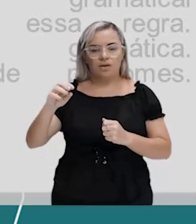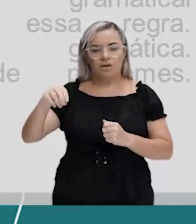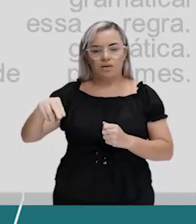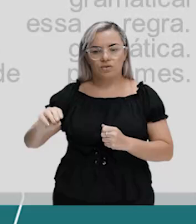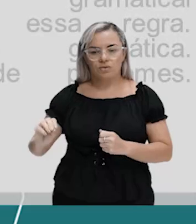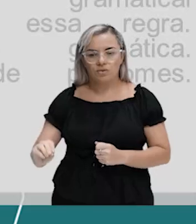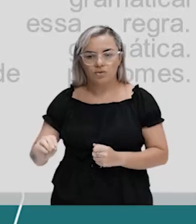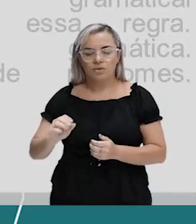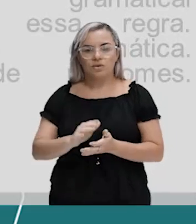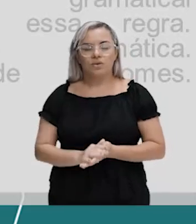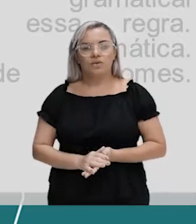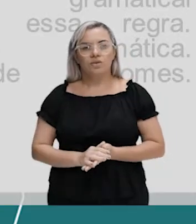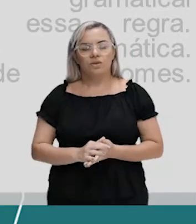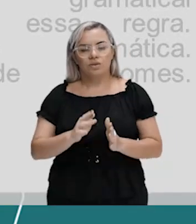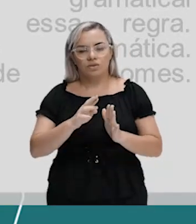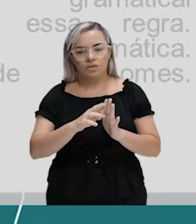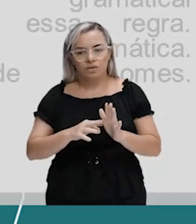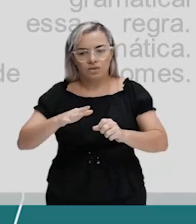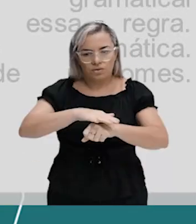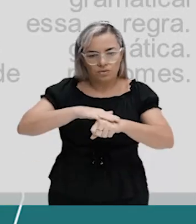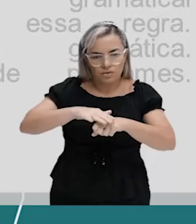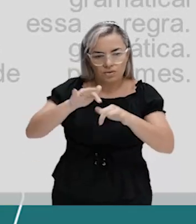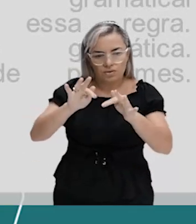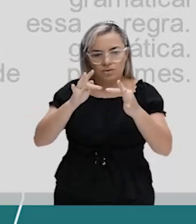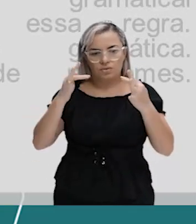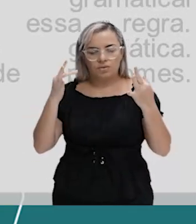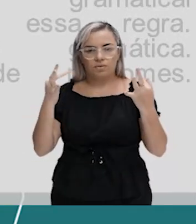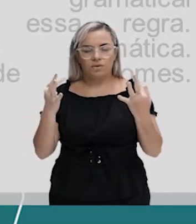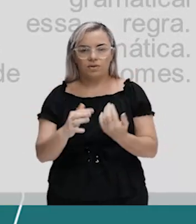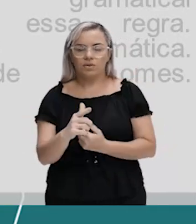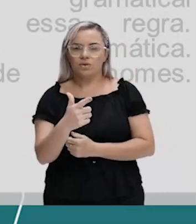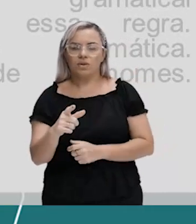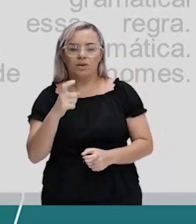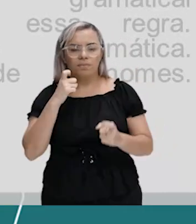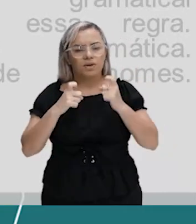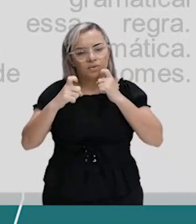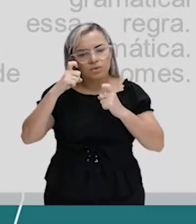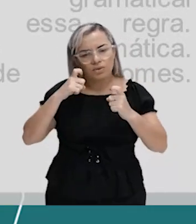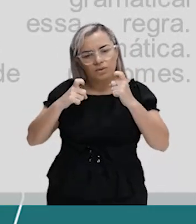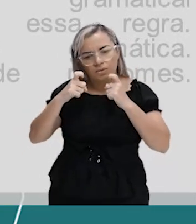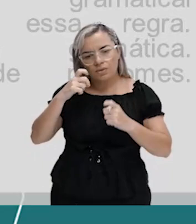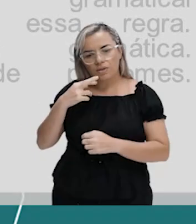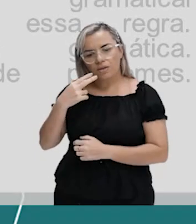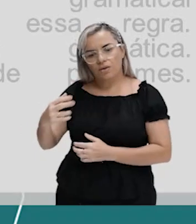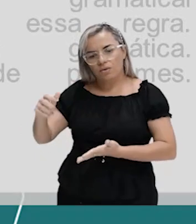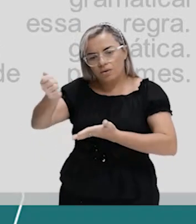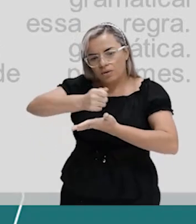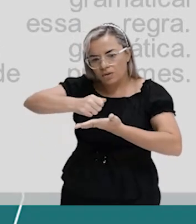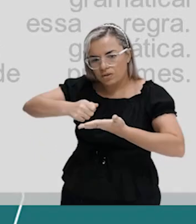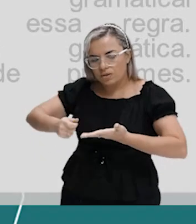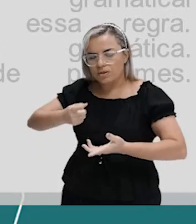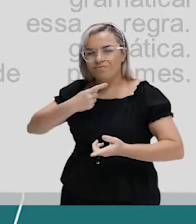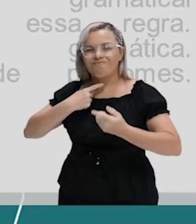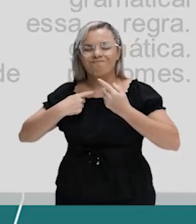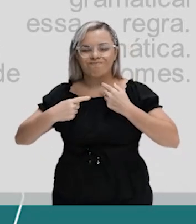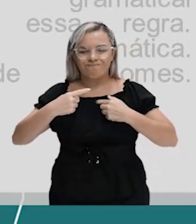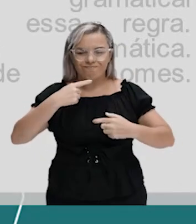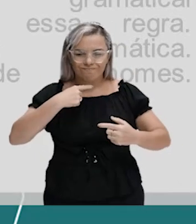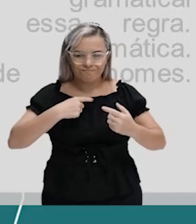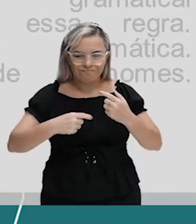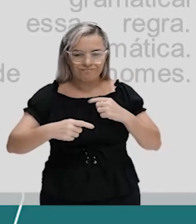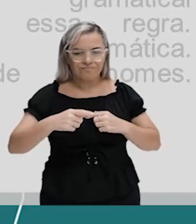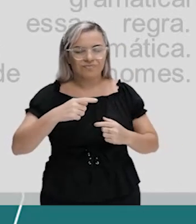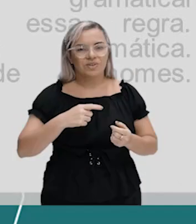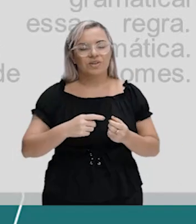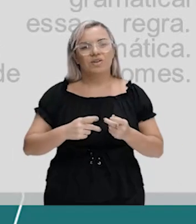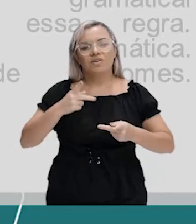é lícito na conversação familiar despreocupada ou na língua escrita quando se deseja reproduzir